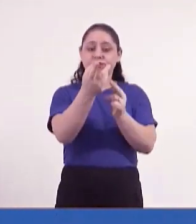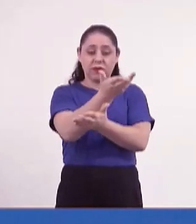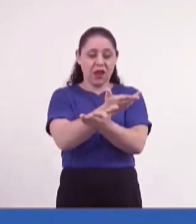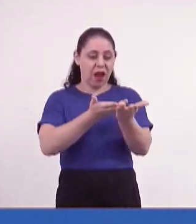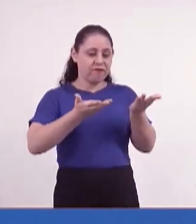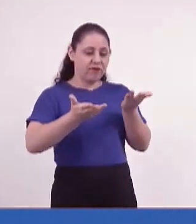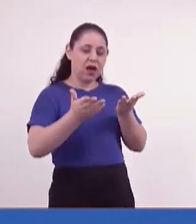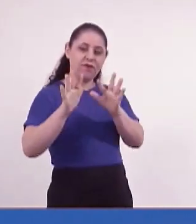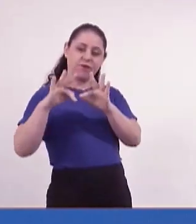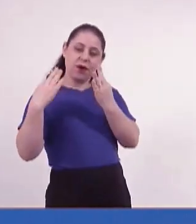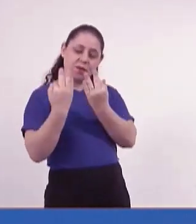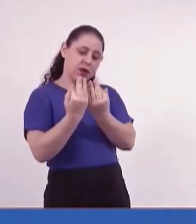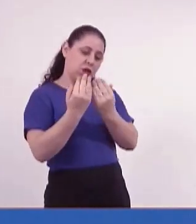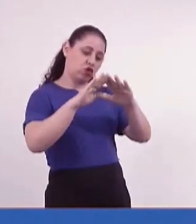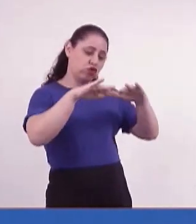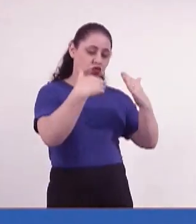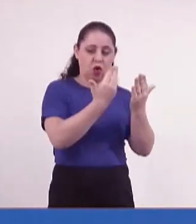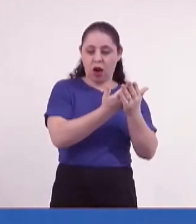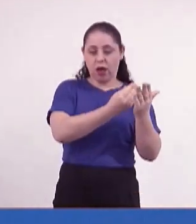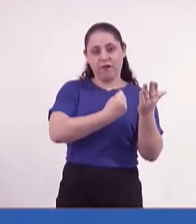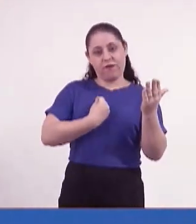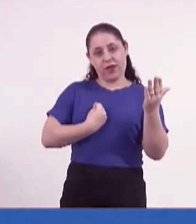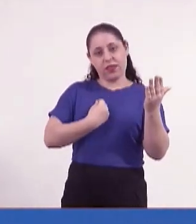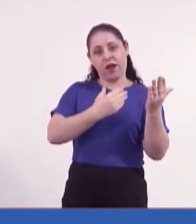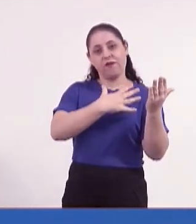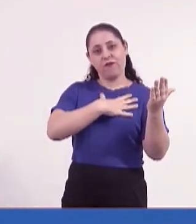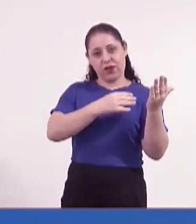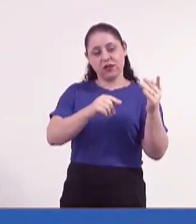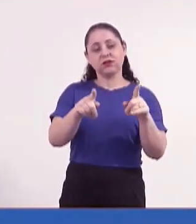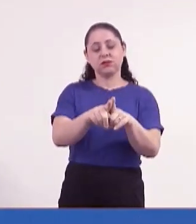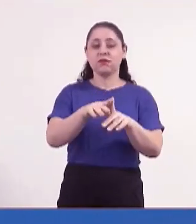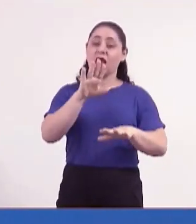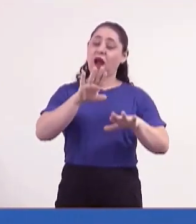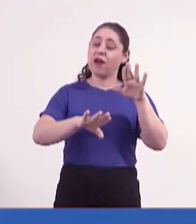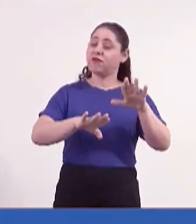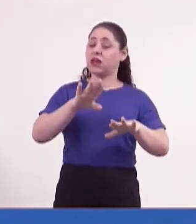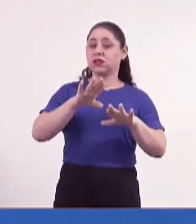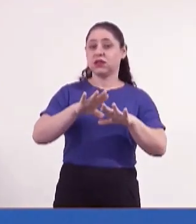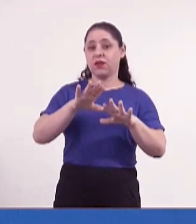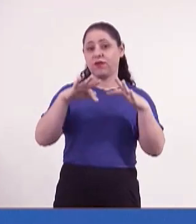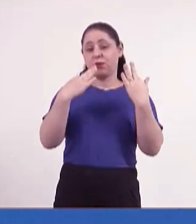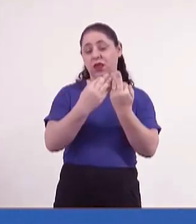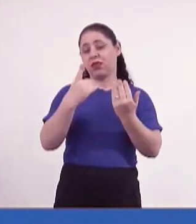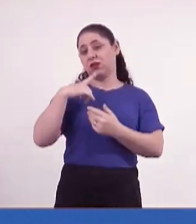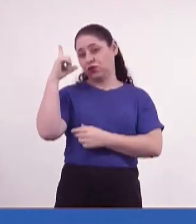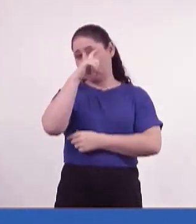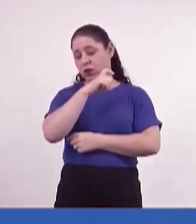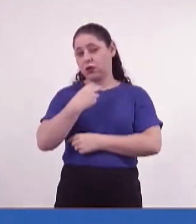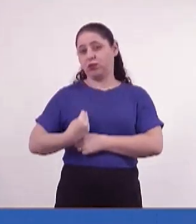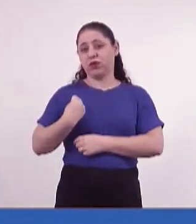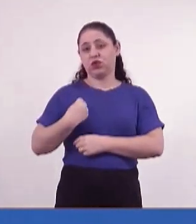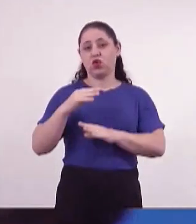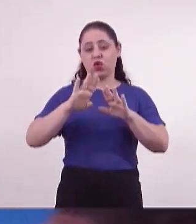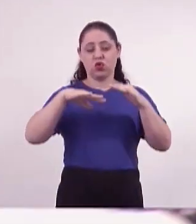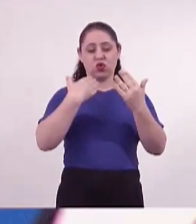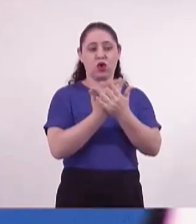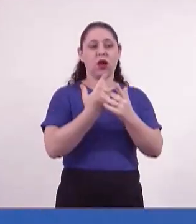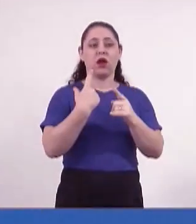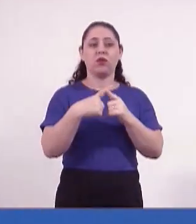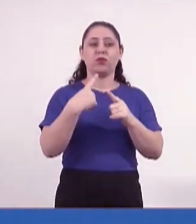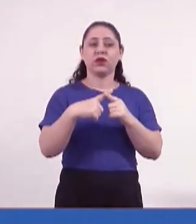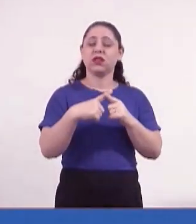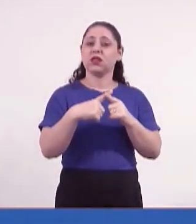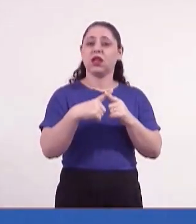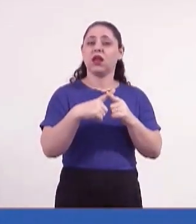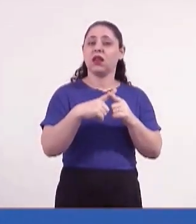as famílias na vida escolar dos alunos. No entanto, as famílias têm dificuldade de participar da vida escolar dos alunos,